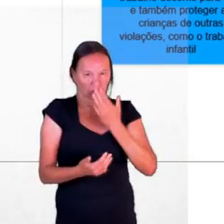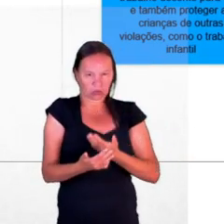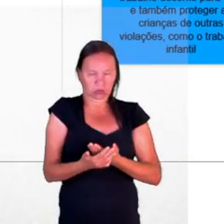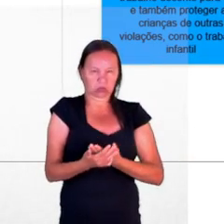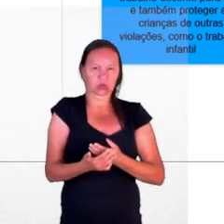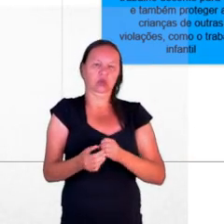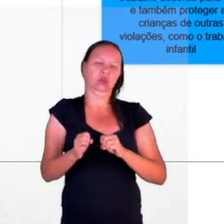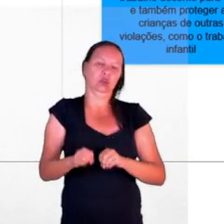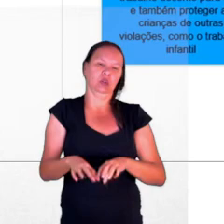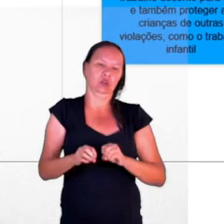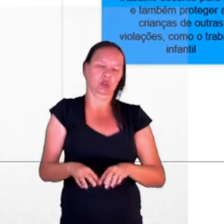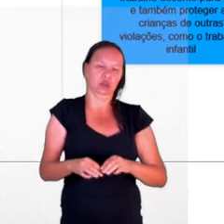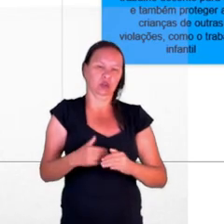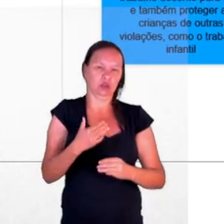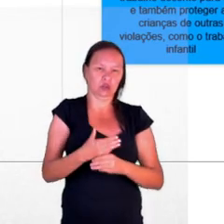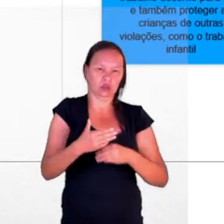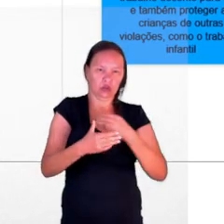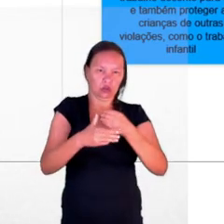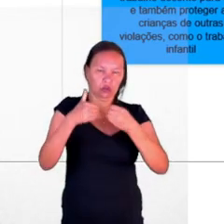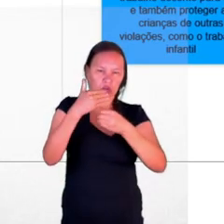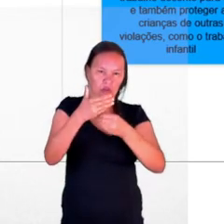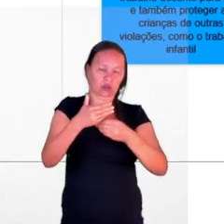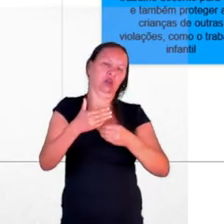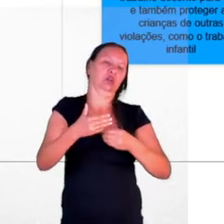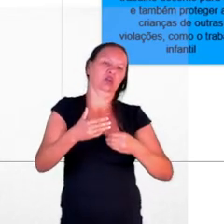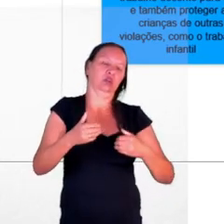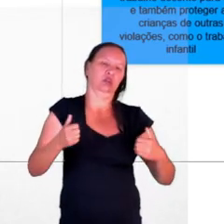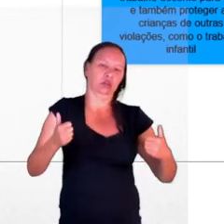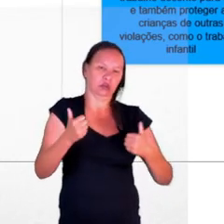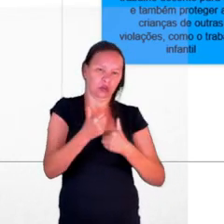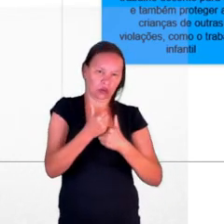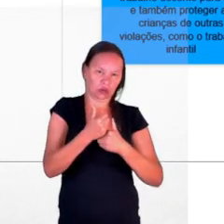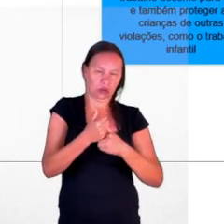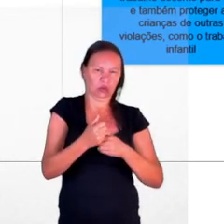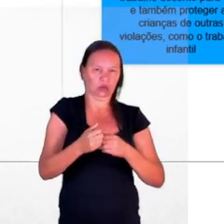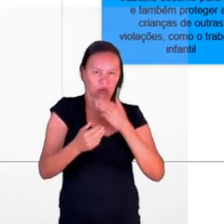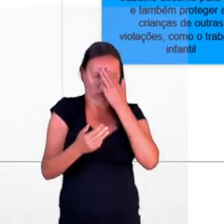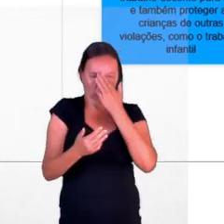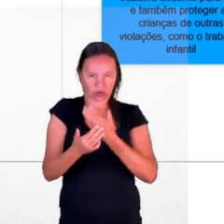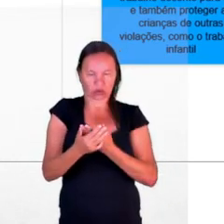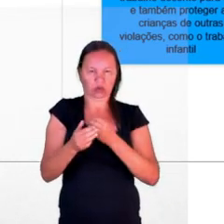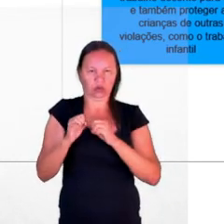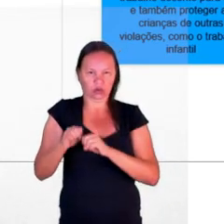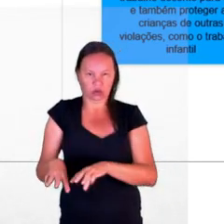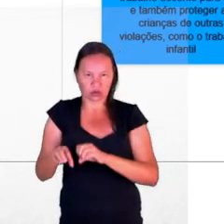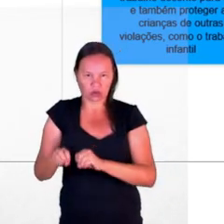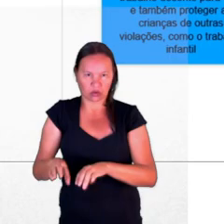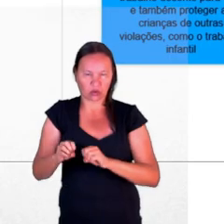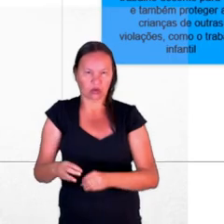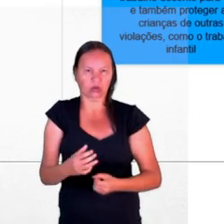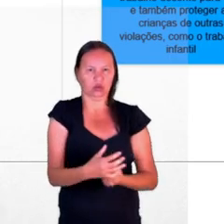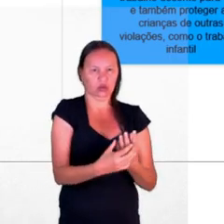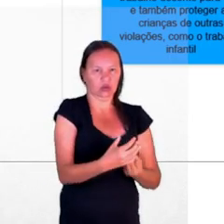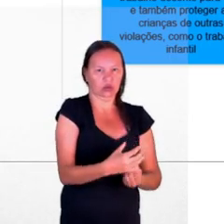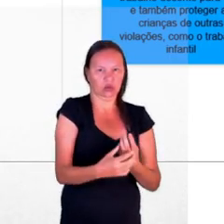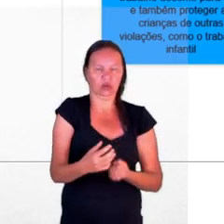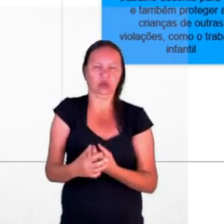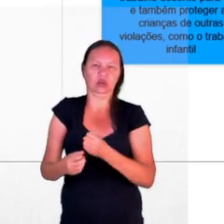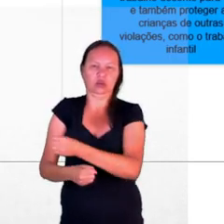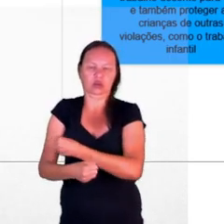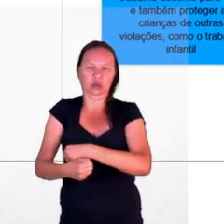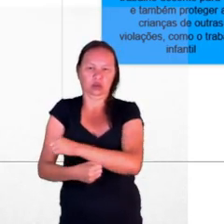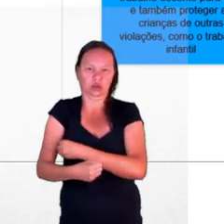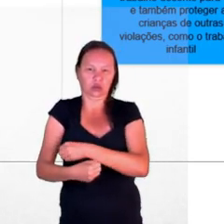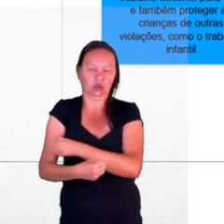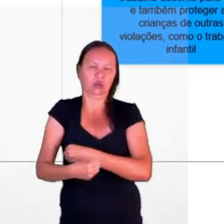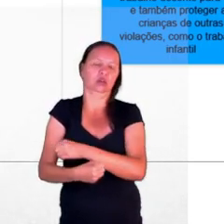para o desenvolvimento do projeto que tou na horta escolar que terminou produzindo também esses alimentos para